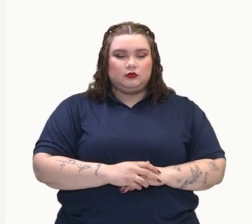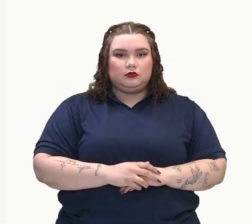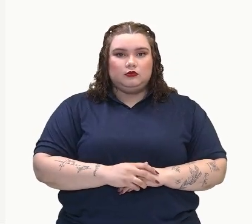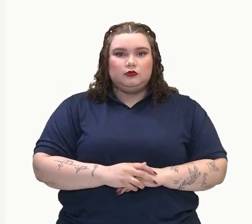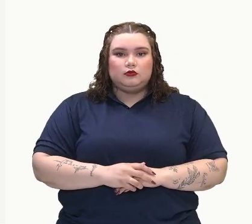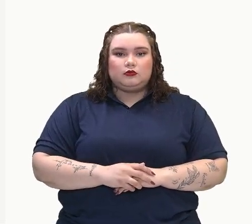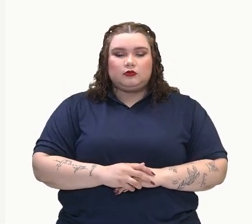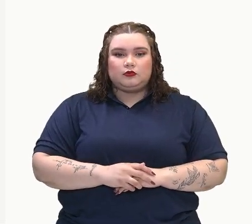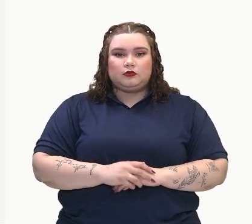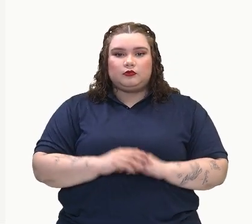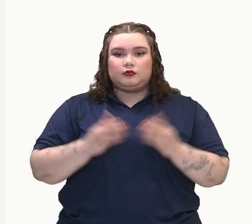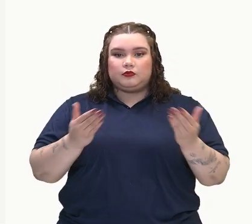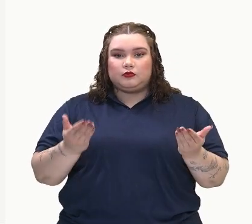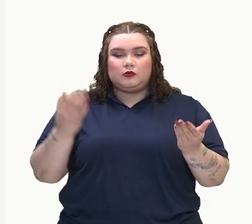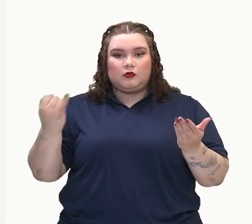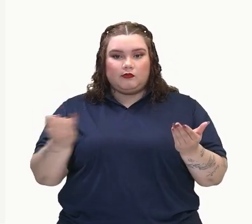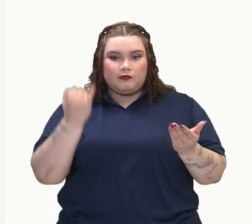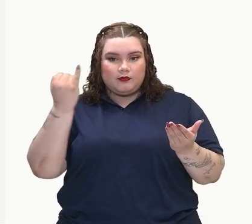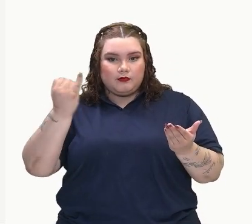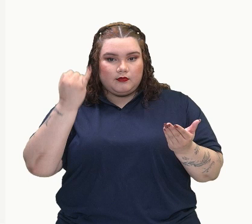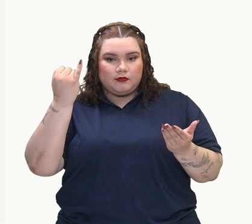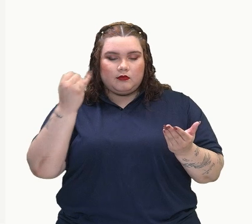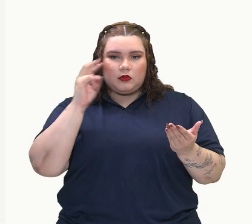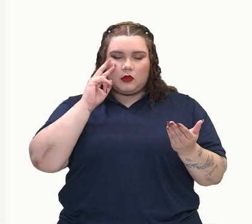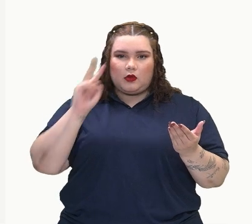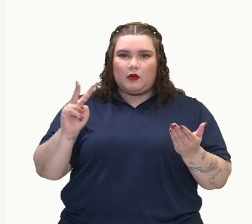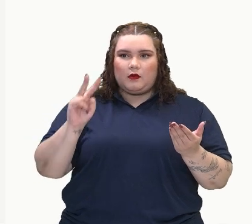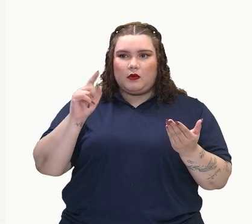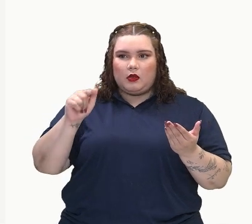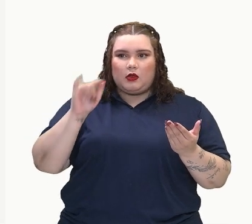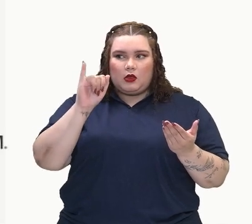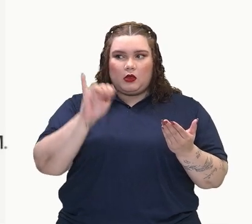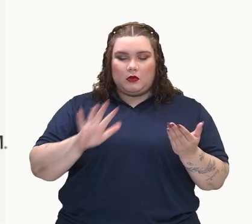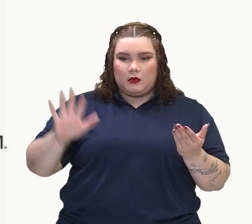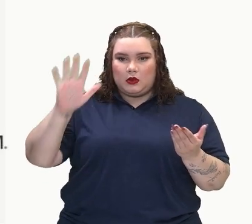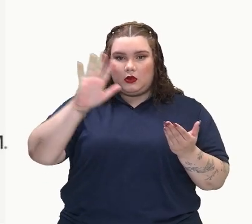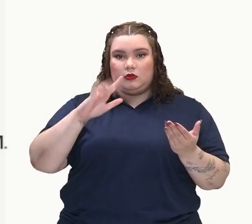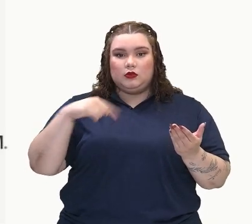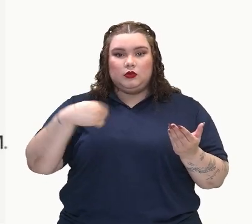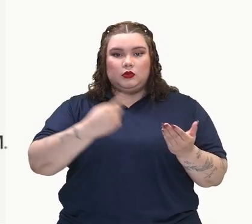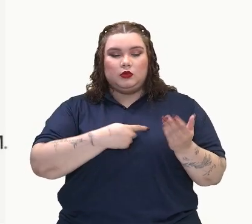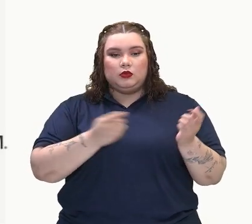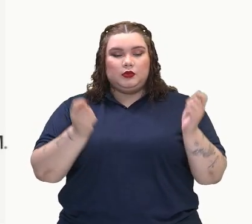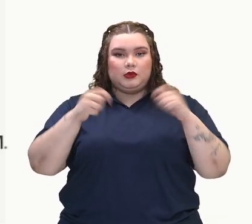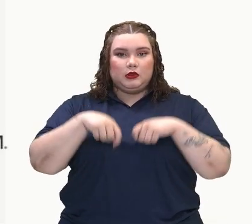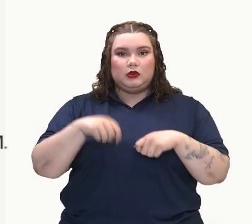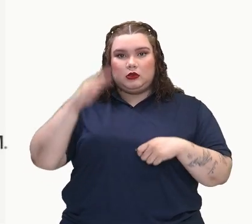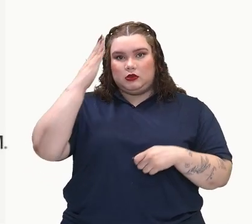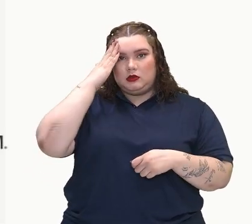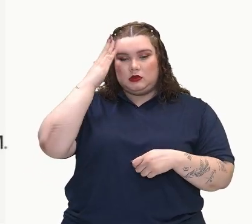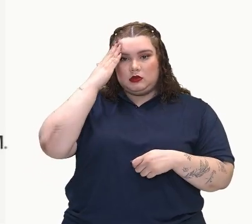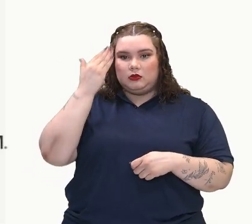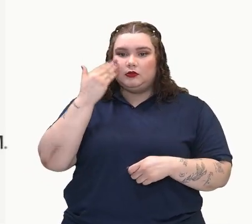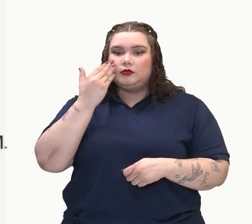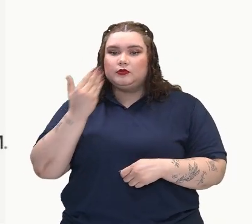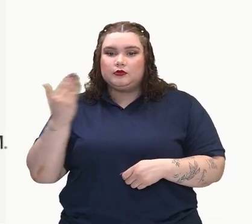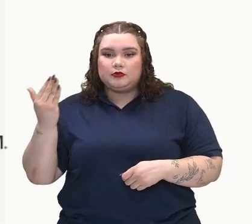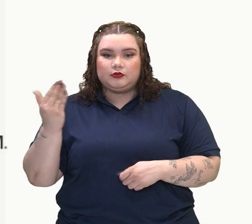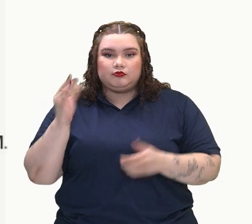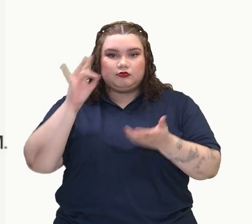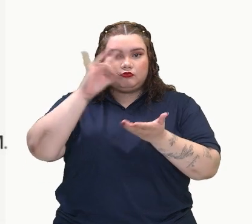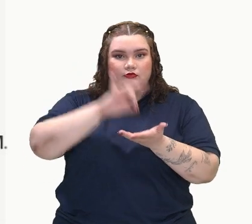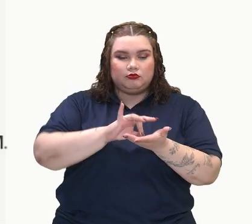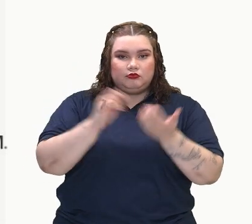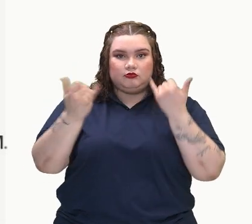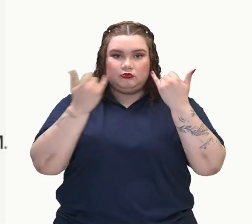Então é importante, vocês viram aqui no desenho, pessoal, que para que a gente possa determinar essa afirmação